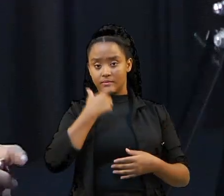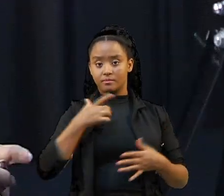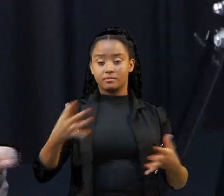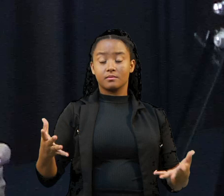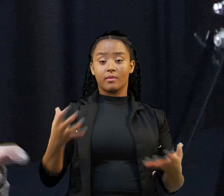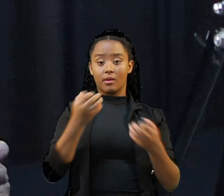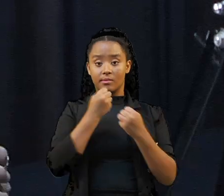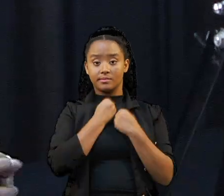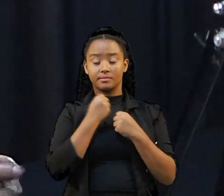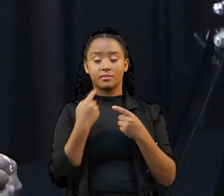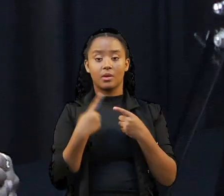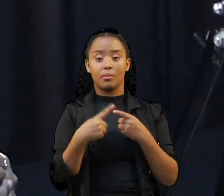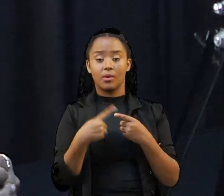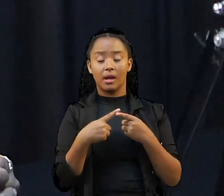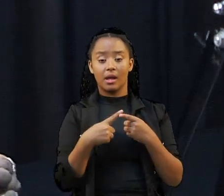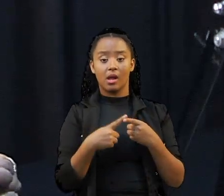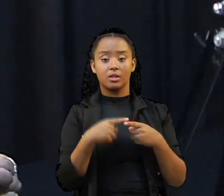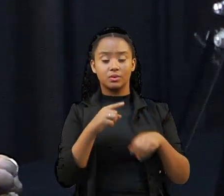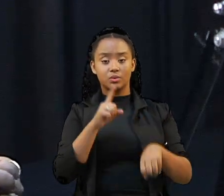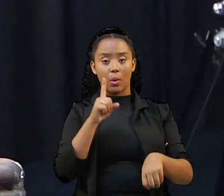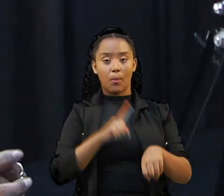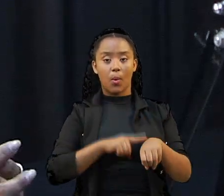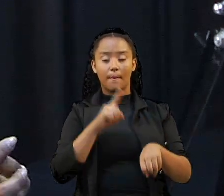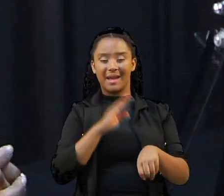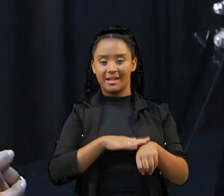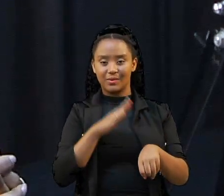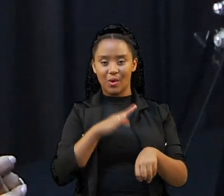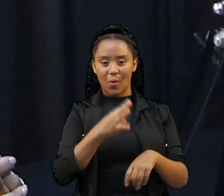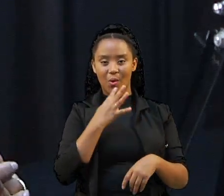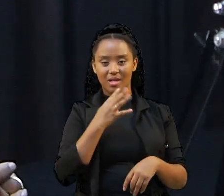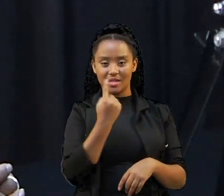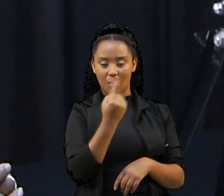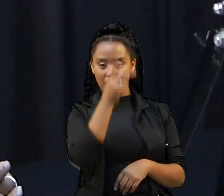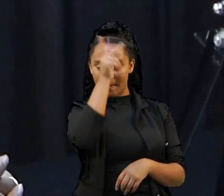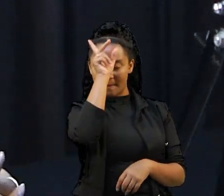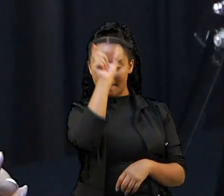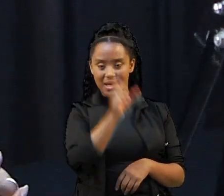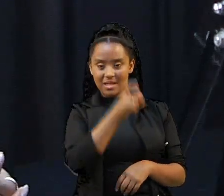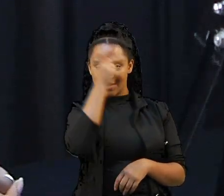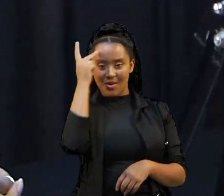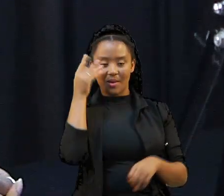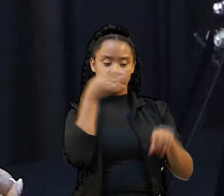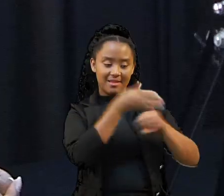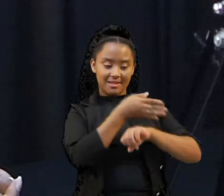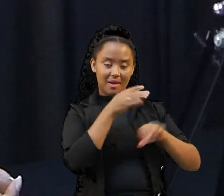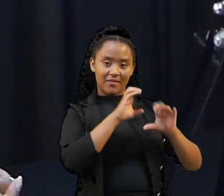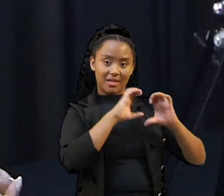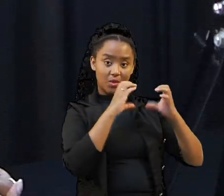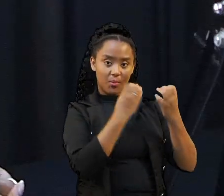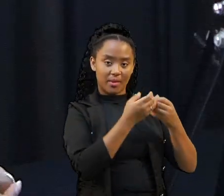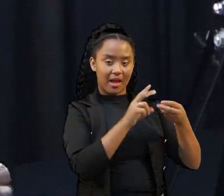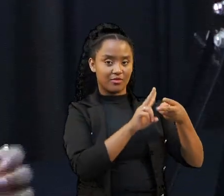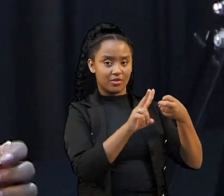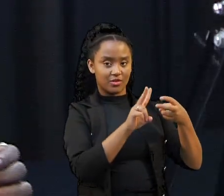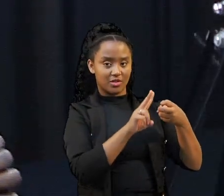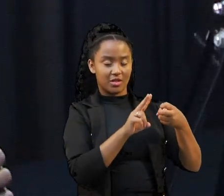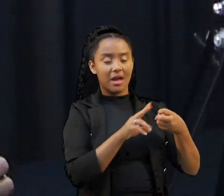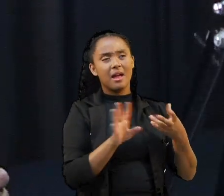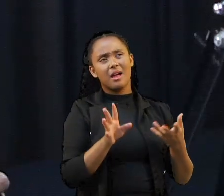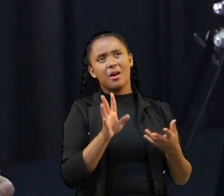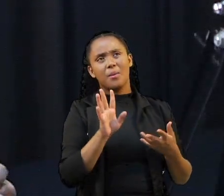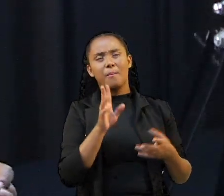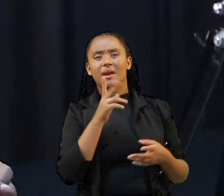acolhida a partir do momento que eu conheci um integrante da comunidade, e ele começou... Na verdade, eu conheci